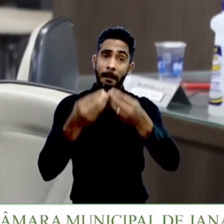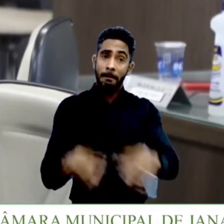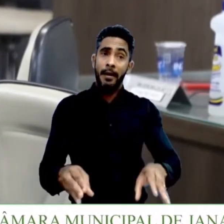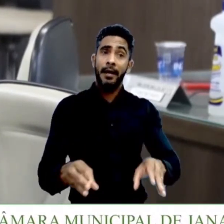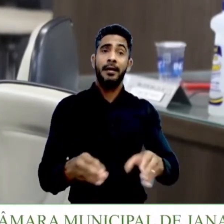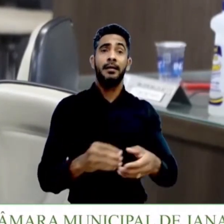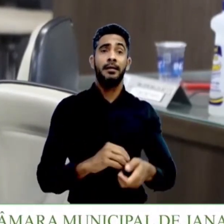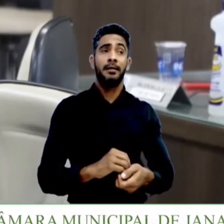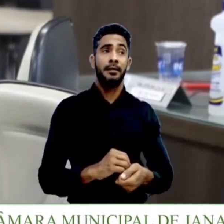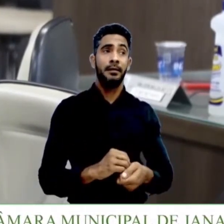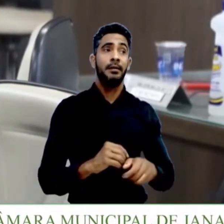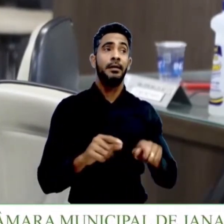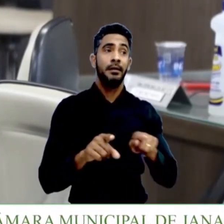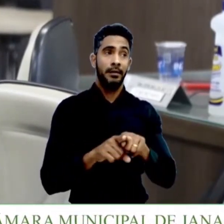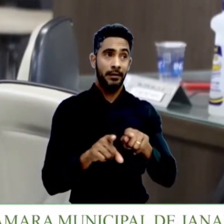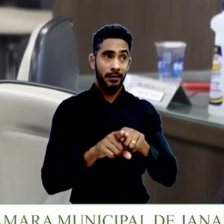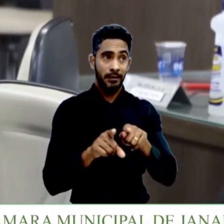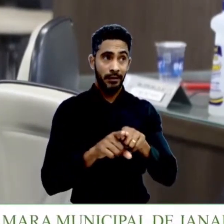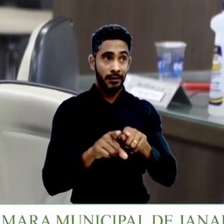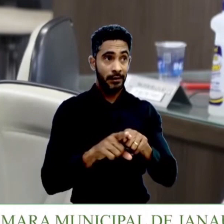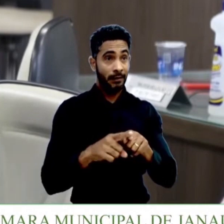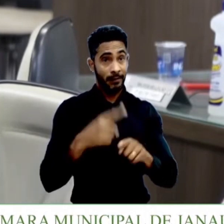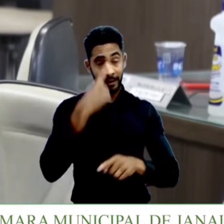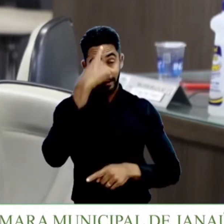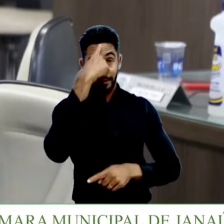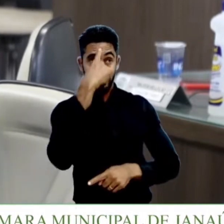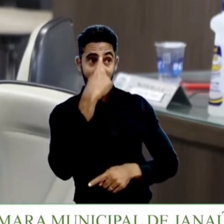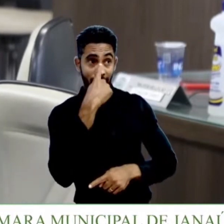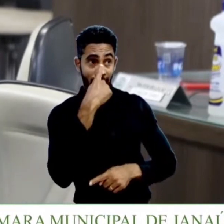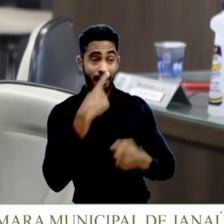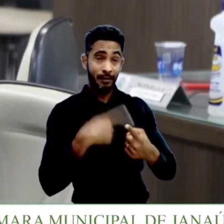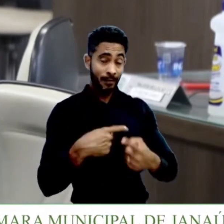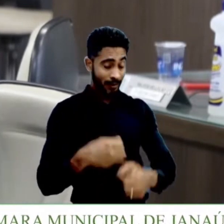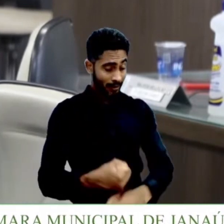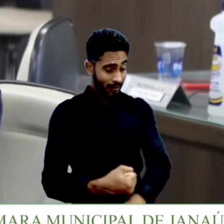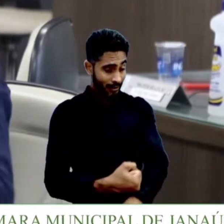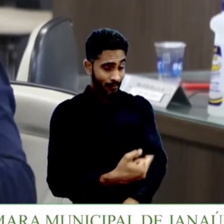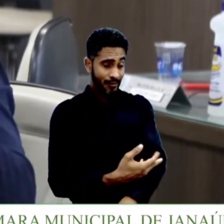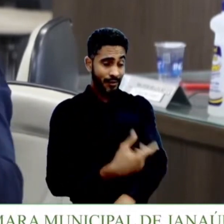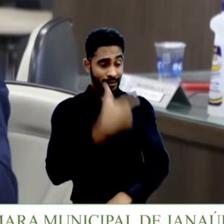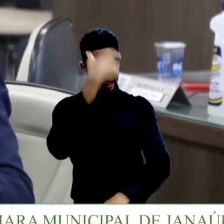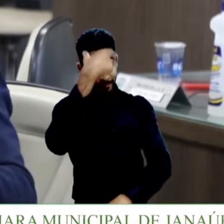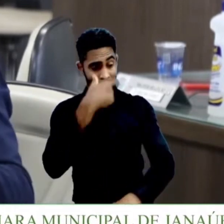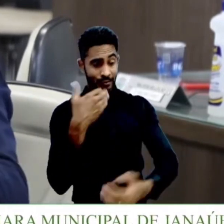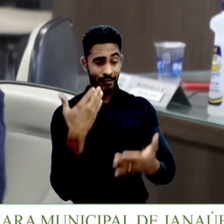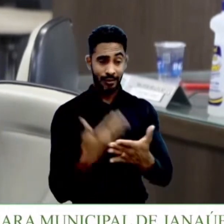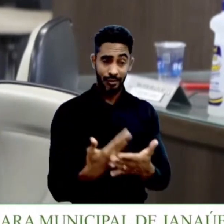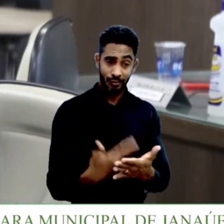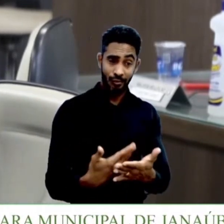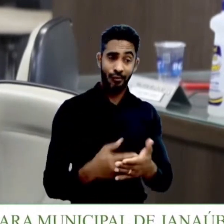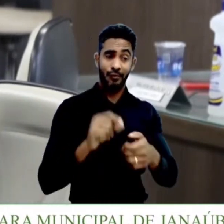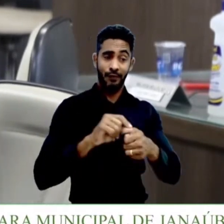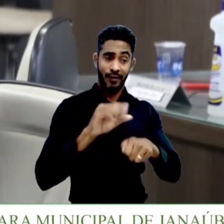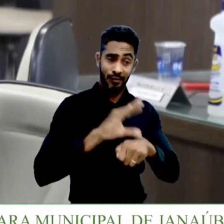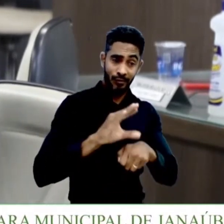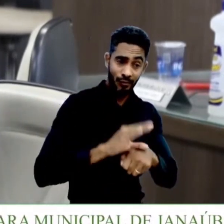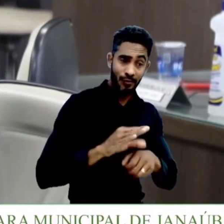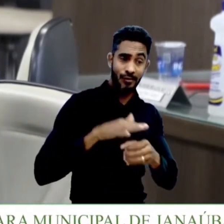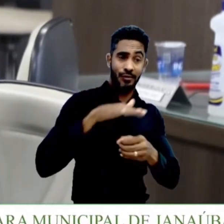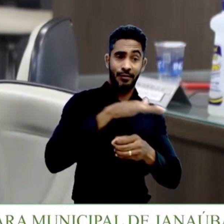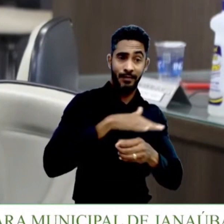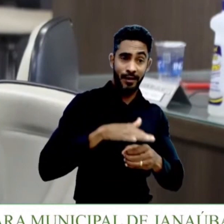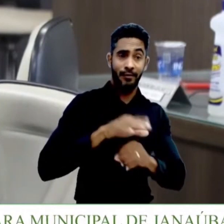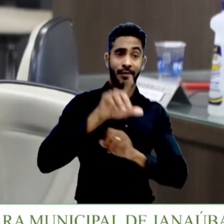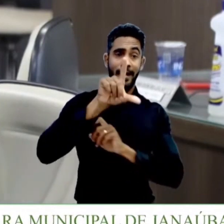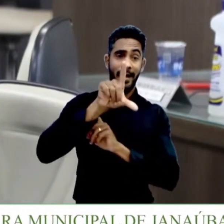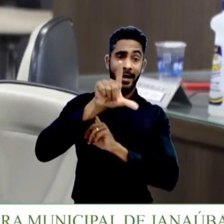e também até de moral, porque isso mexe com o emocional da pessoa, como que ele estudou, ele fez curso superior. A